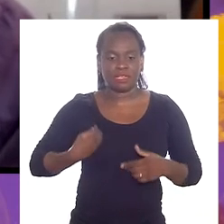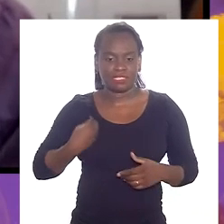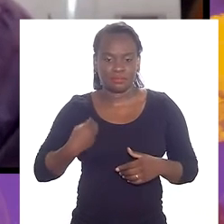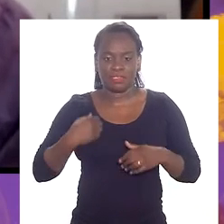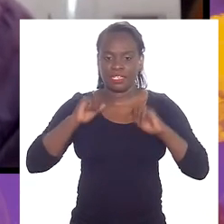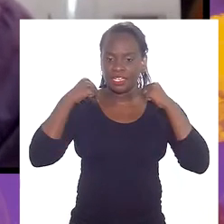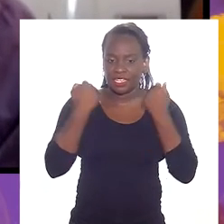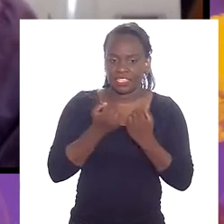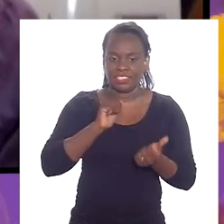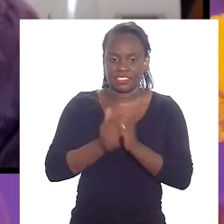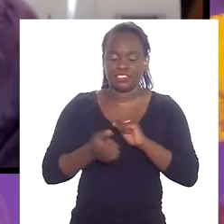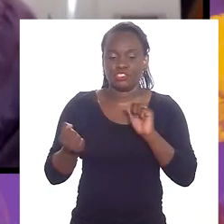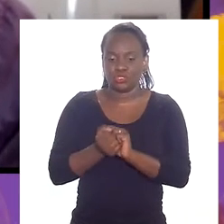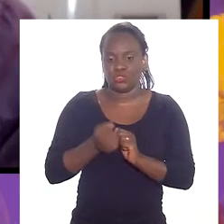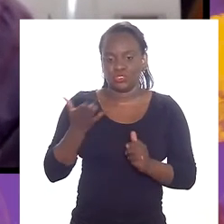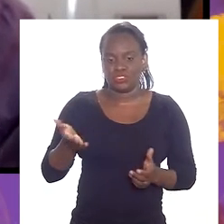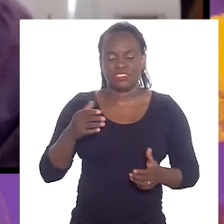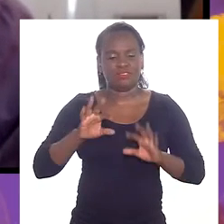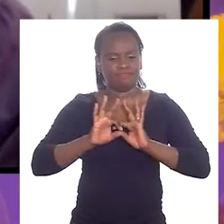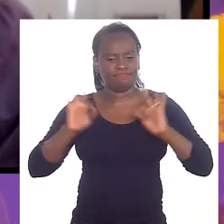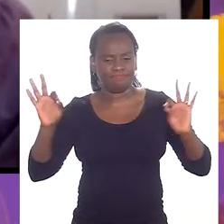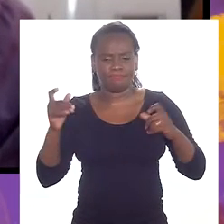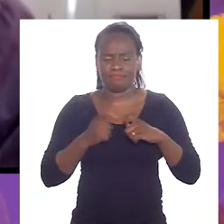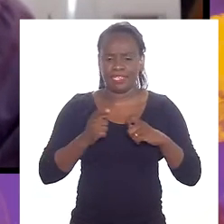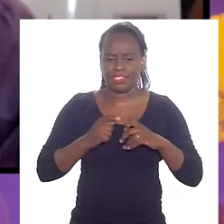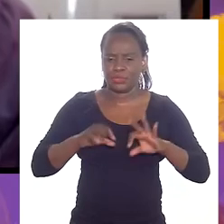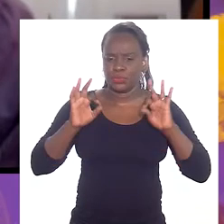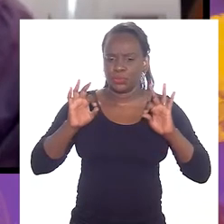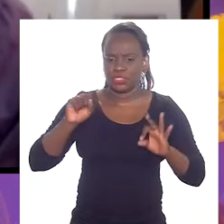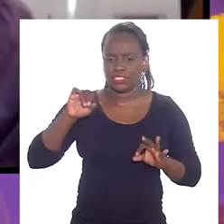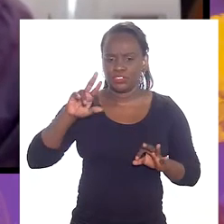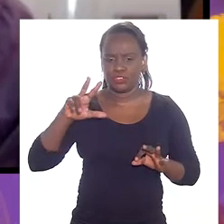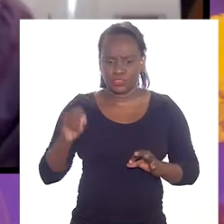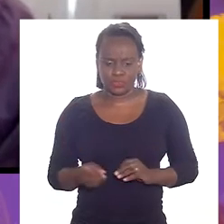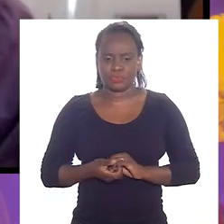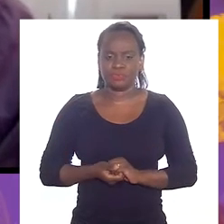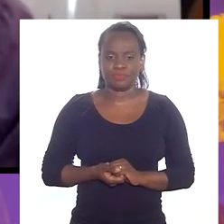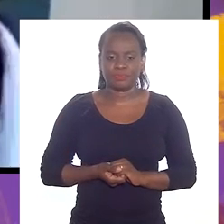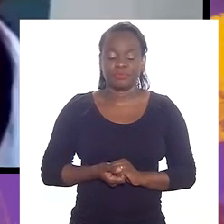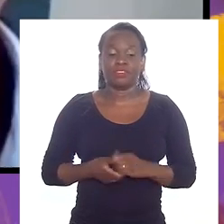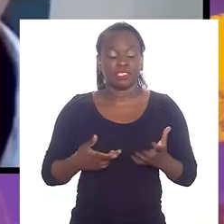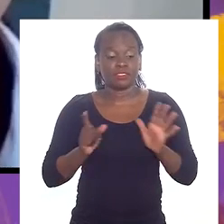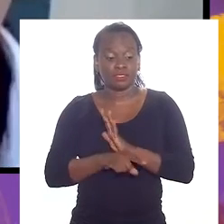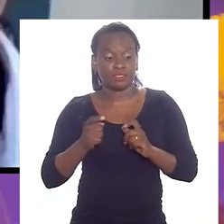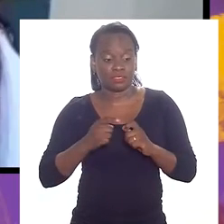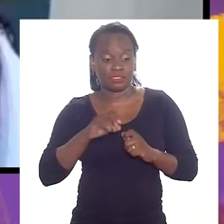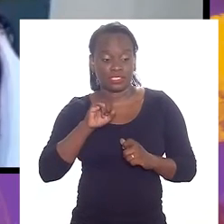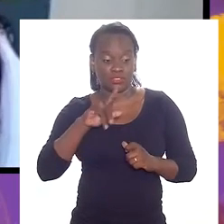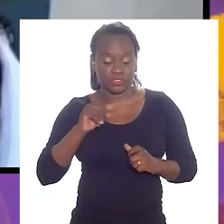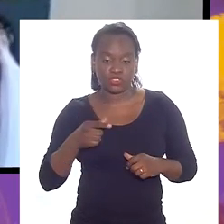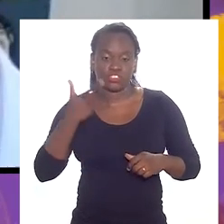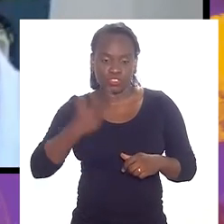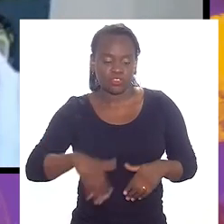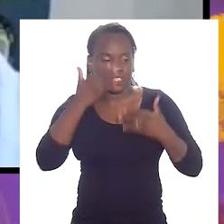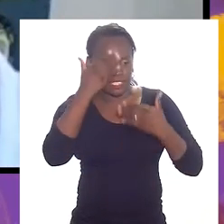Arena ainda mais a companhia do excelente grande médico o avisando